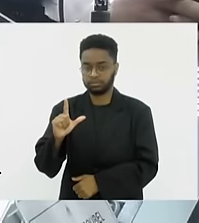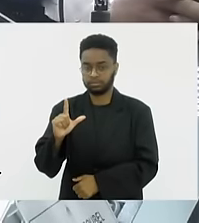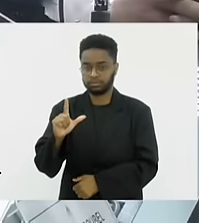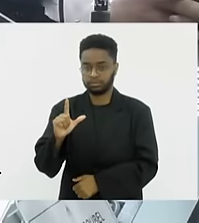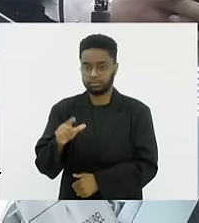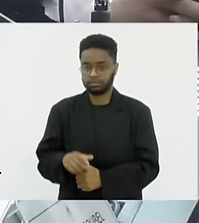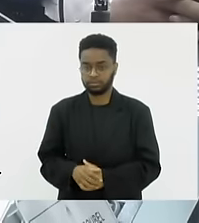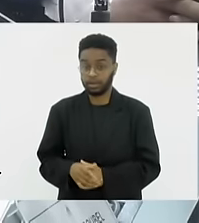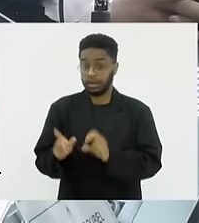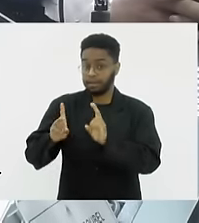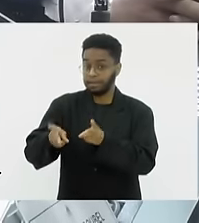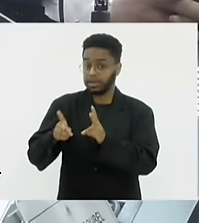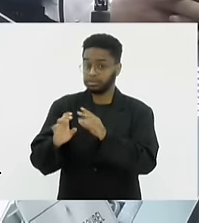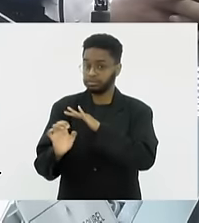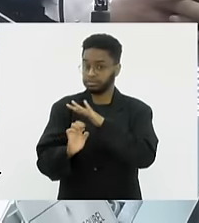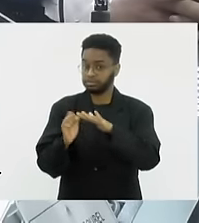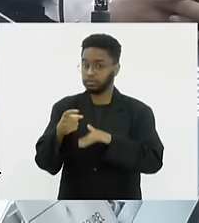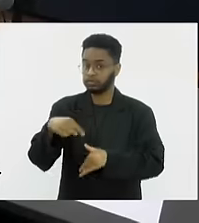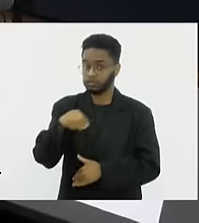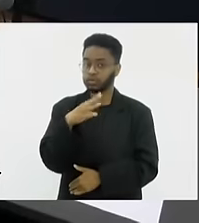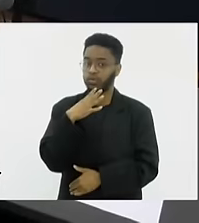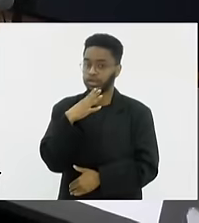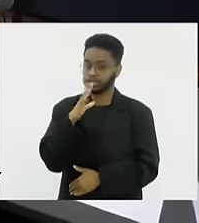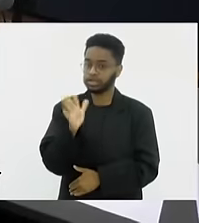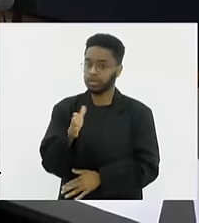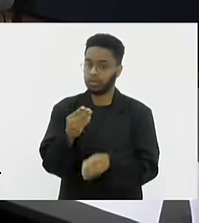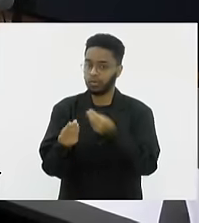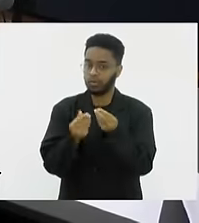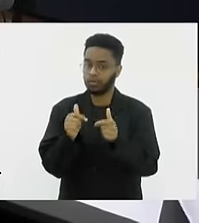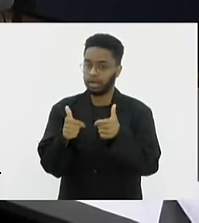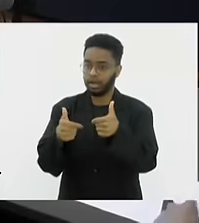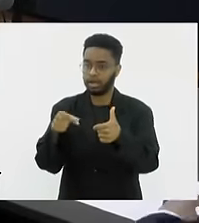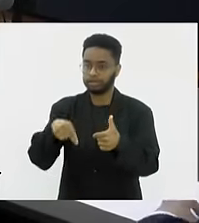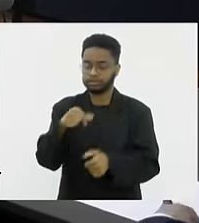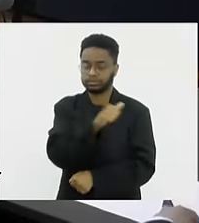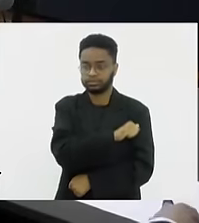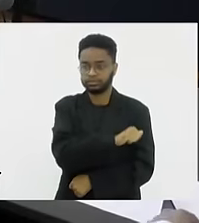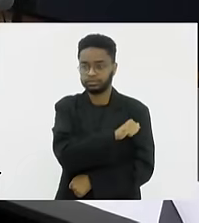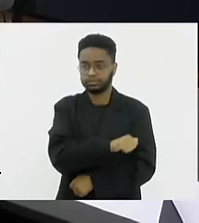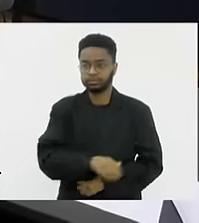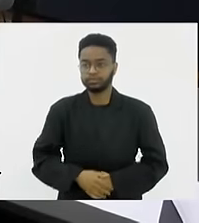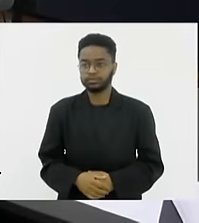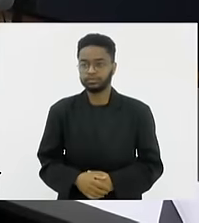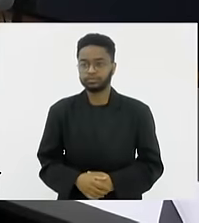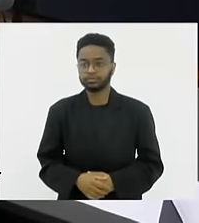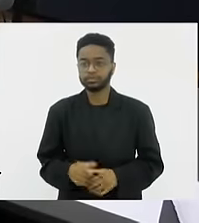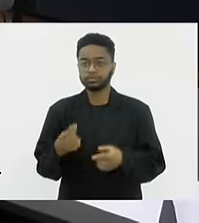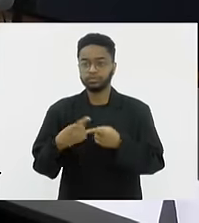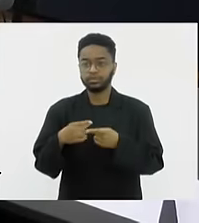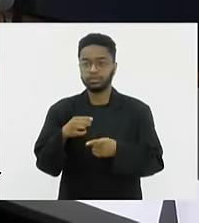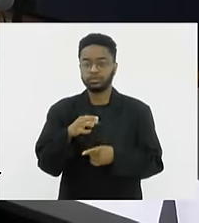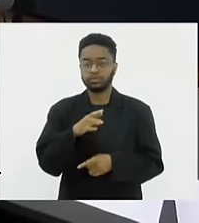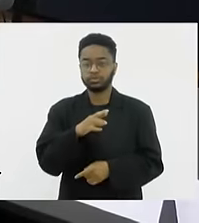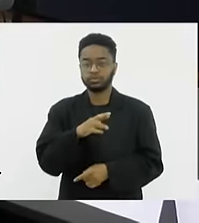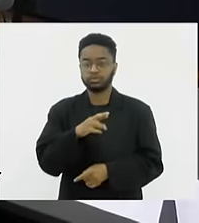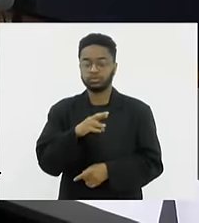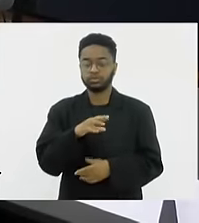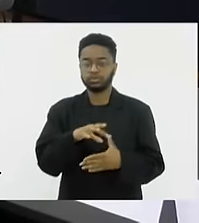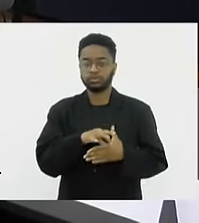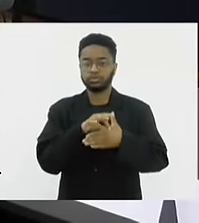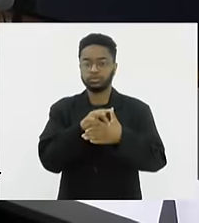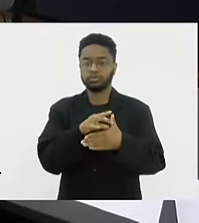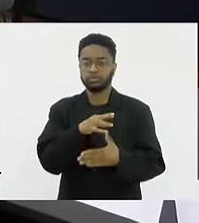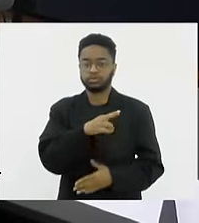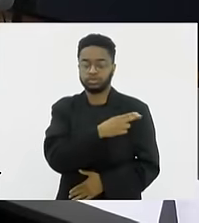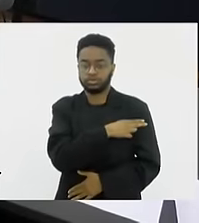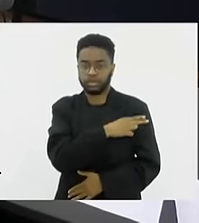que todos conhecem, a prática ilegal em nosso estado, que o dono é seu Assis Leiloeiro, que já foi